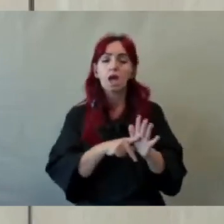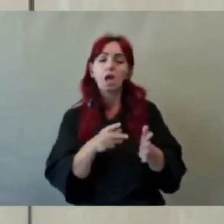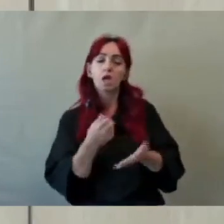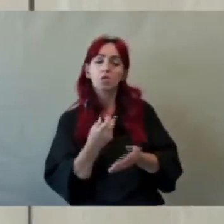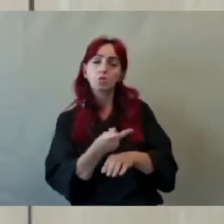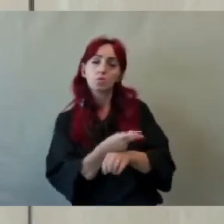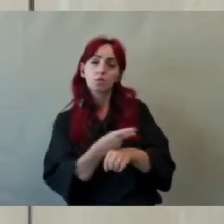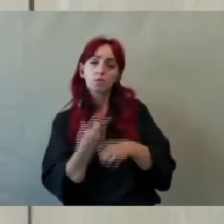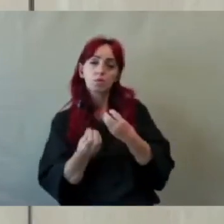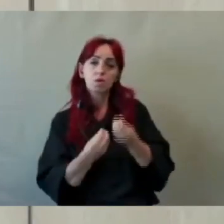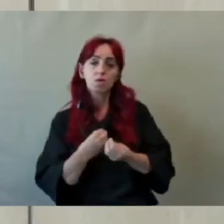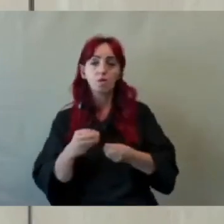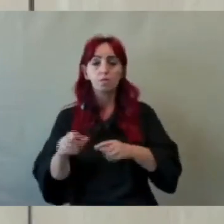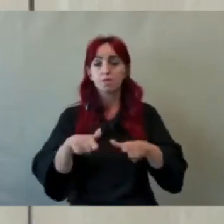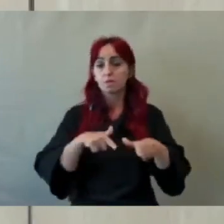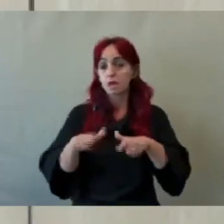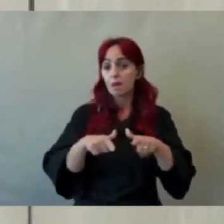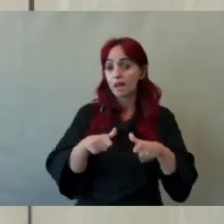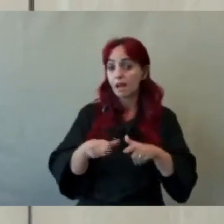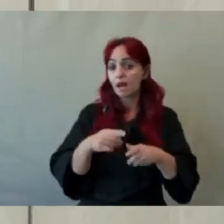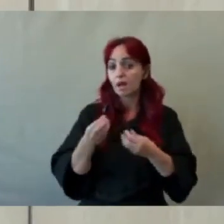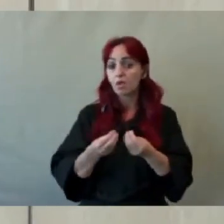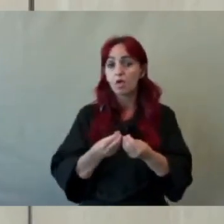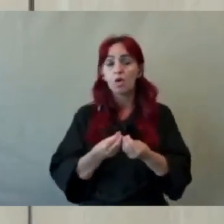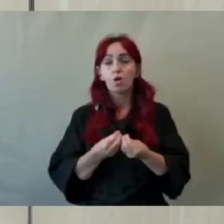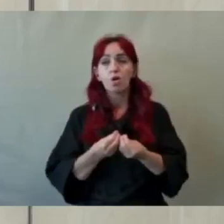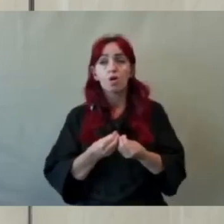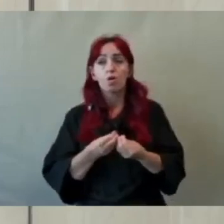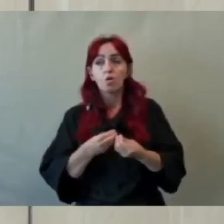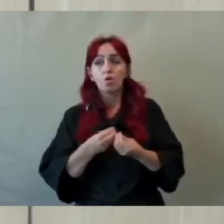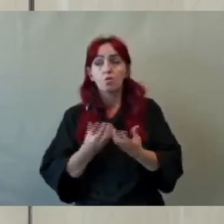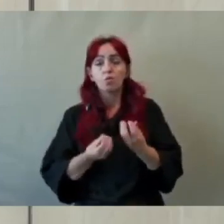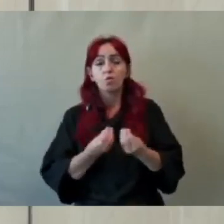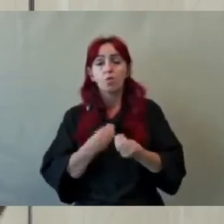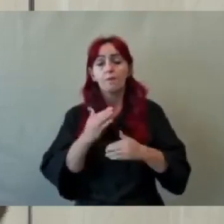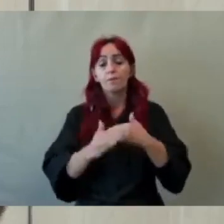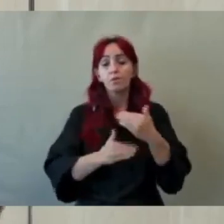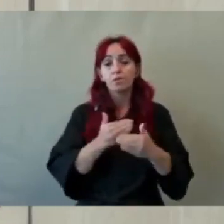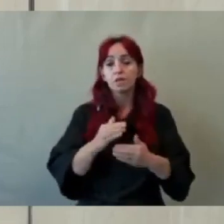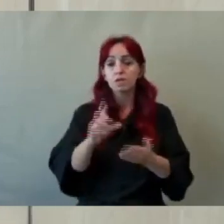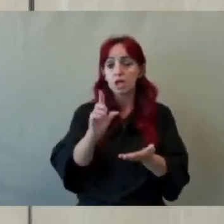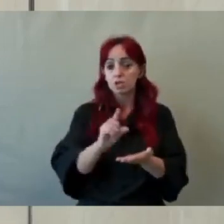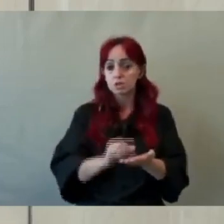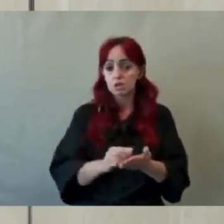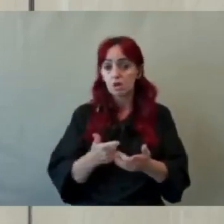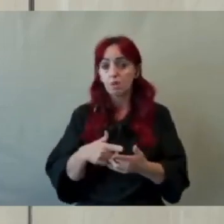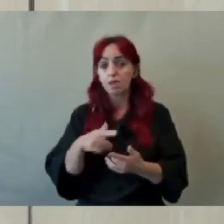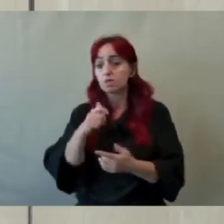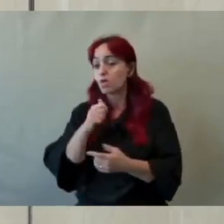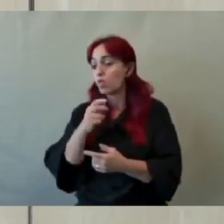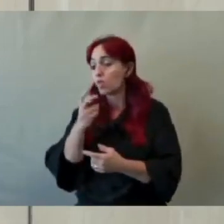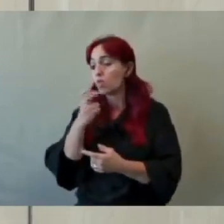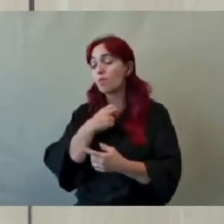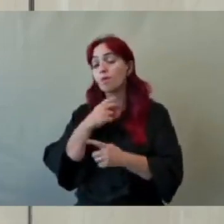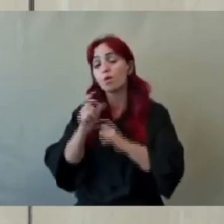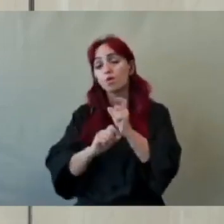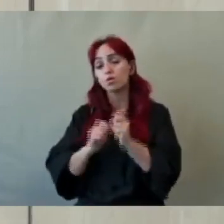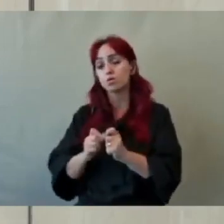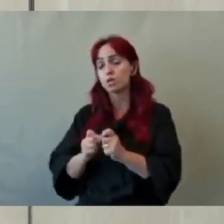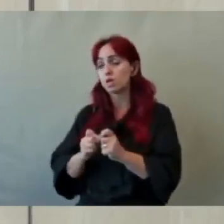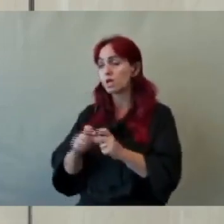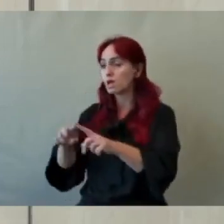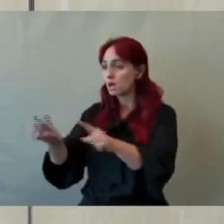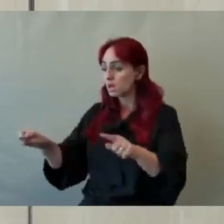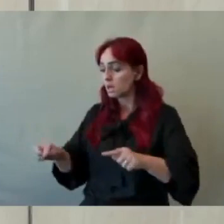redução. E a gente tenta resguardar no projeto também que não seja uma redução que superlote a sala do lado, mas que a gente pense qual que é o fluxo